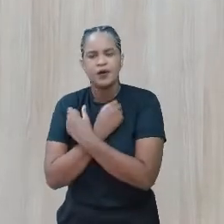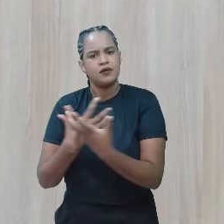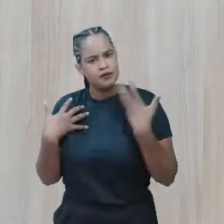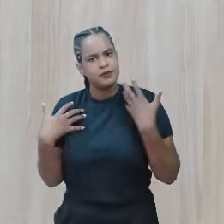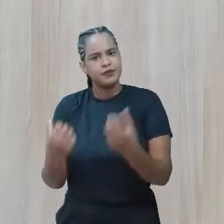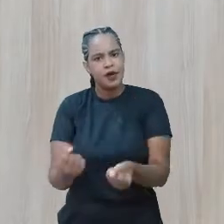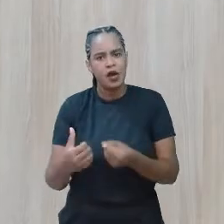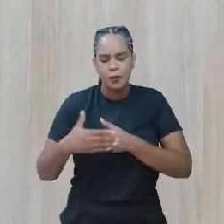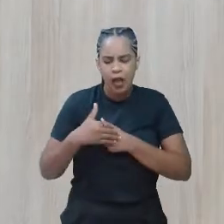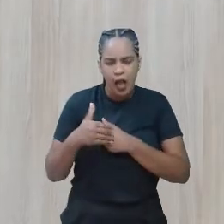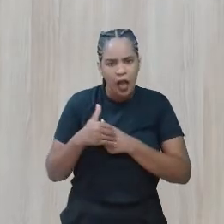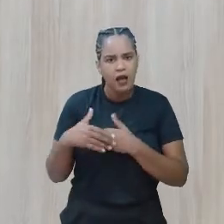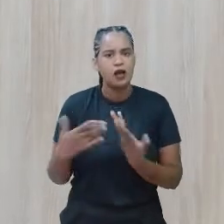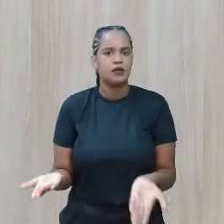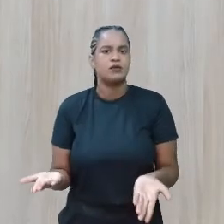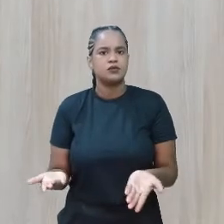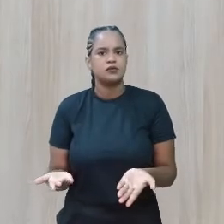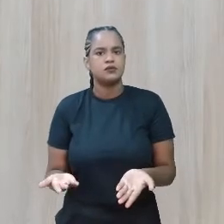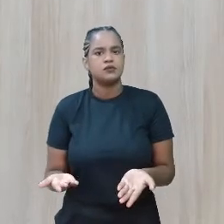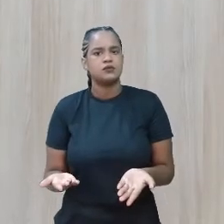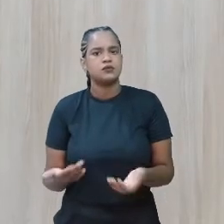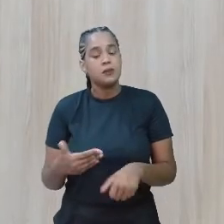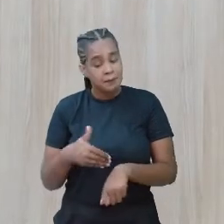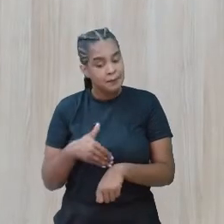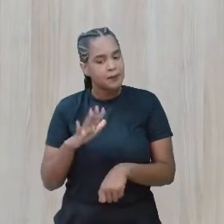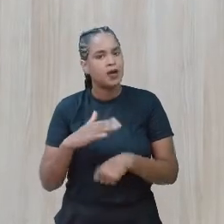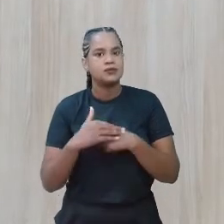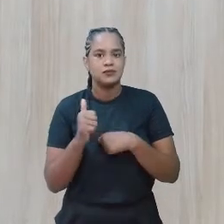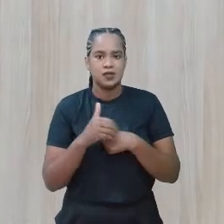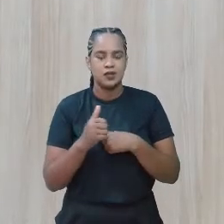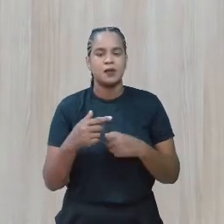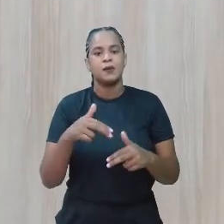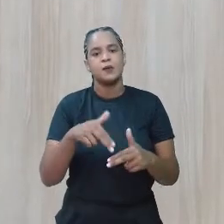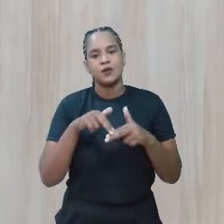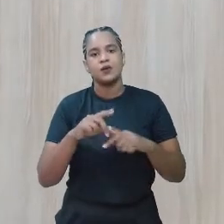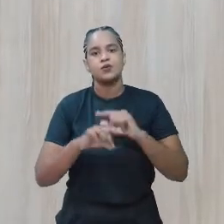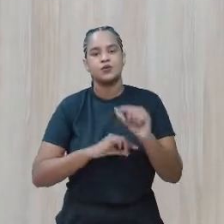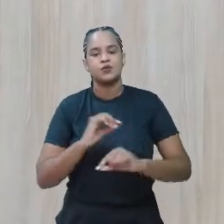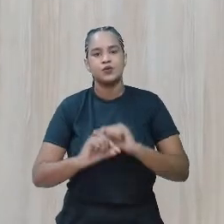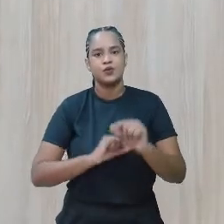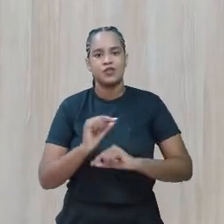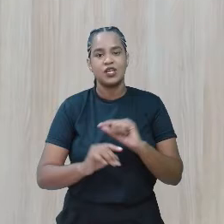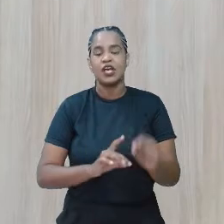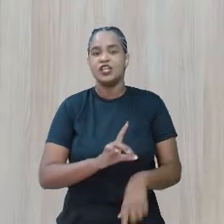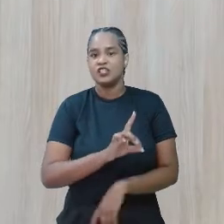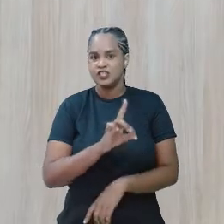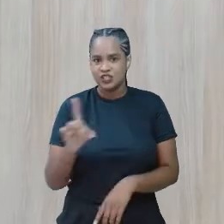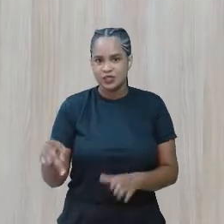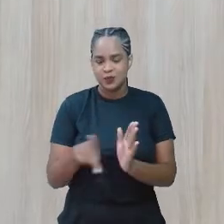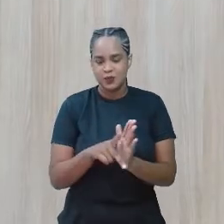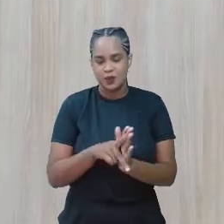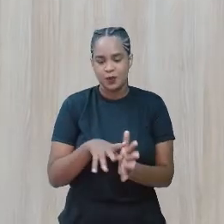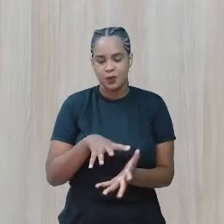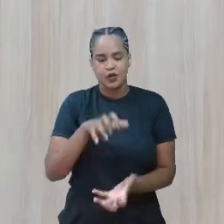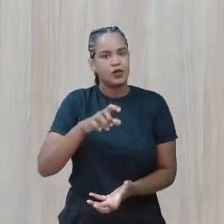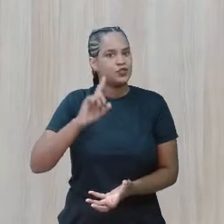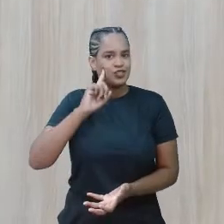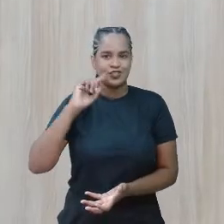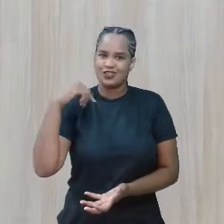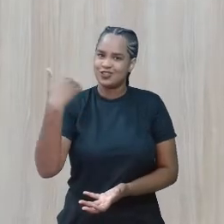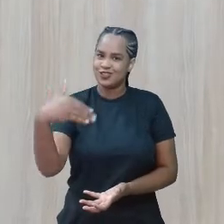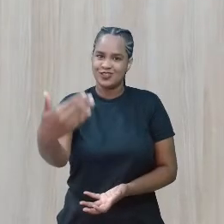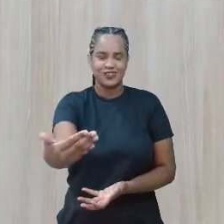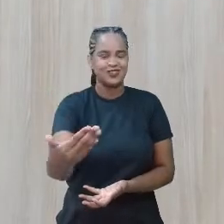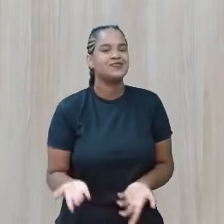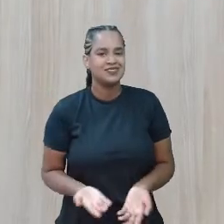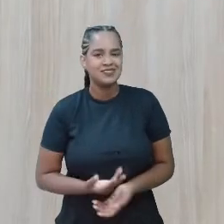fazer um carinho a mais, né? Porque o Dia do Idoso é todo dia, né? O dia da gente tratar bem, né?